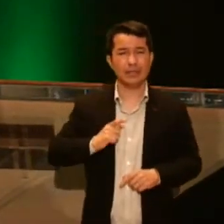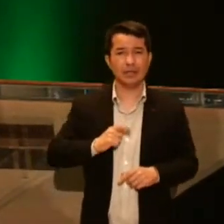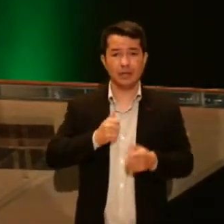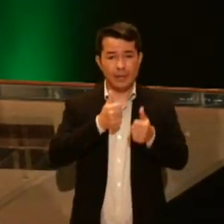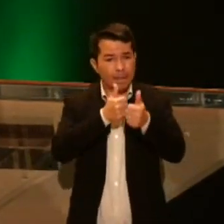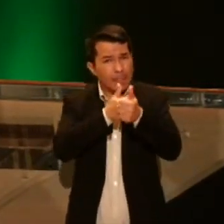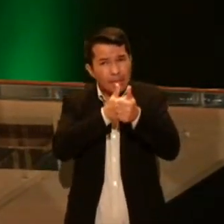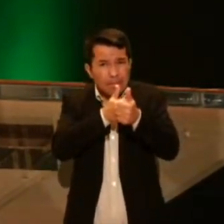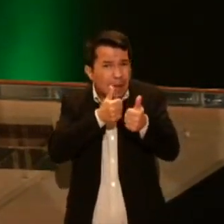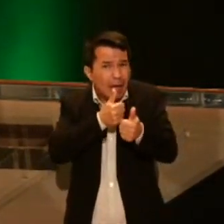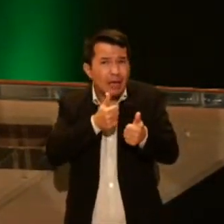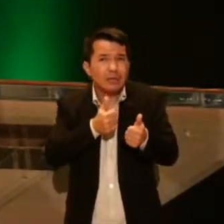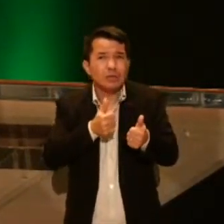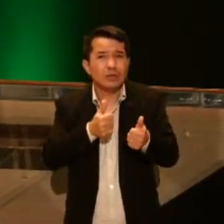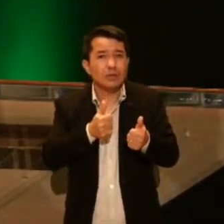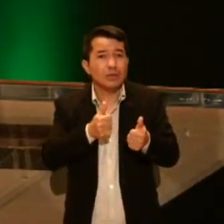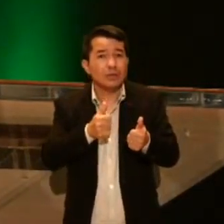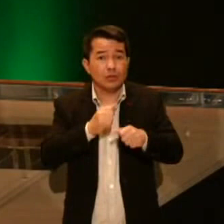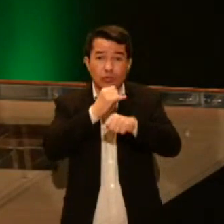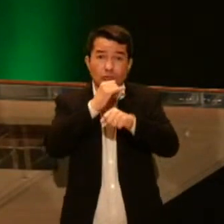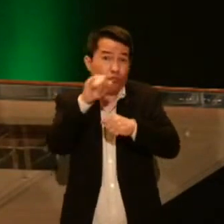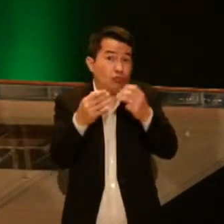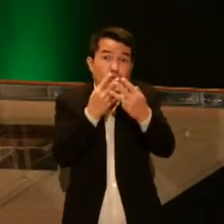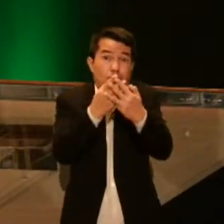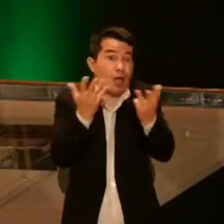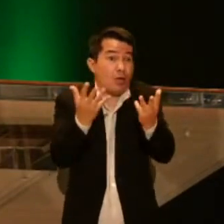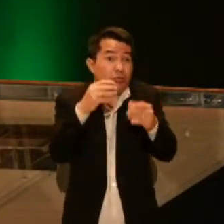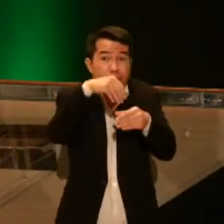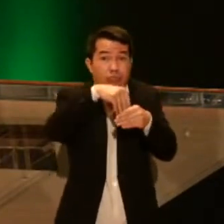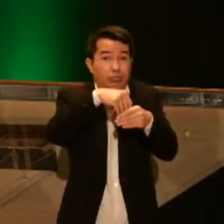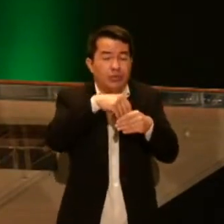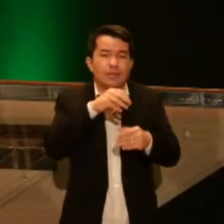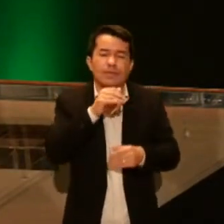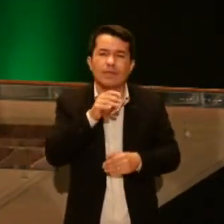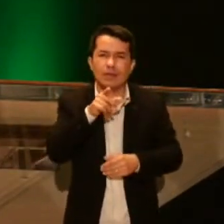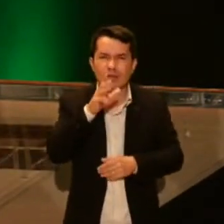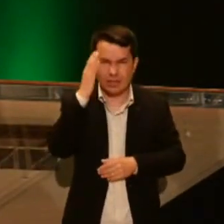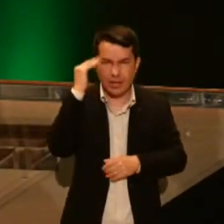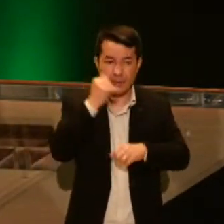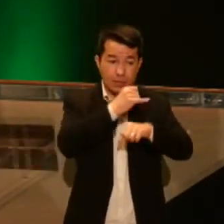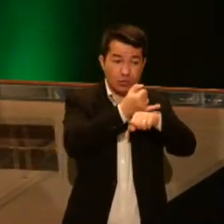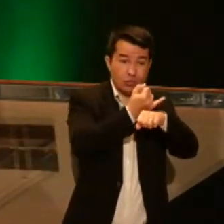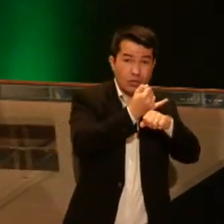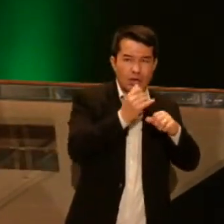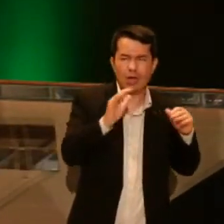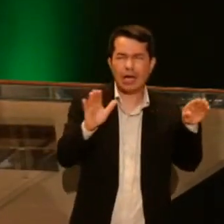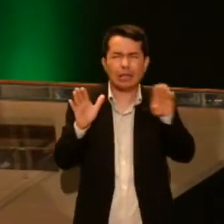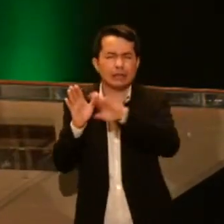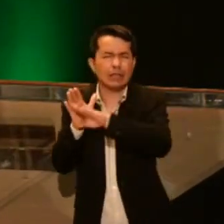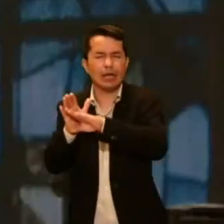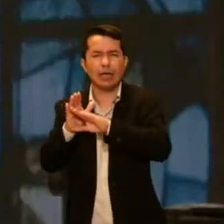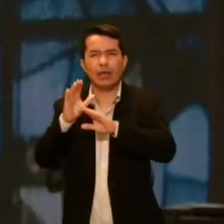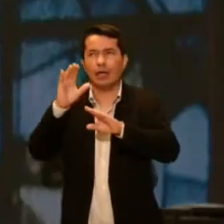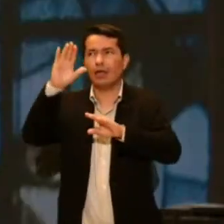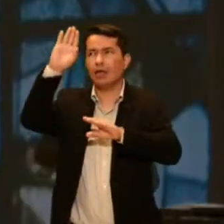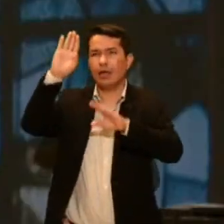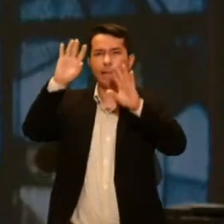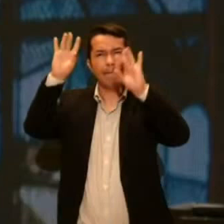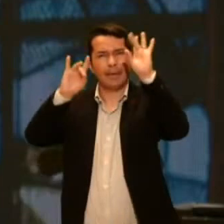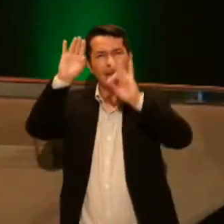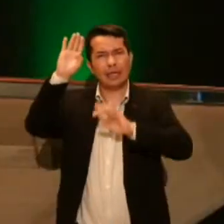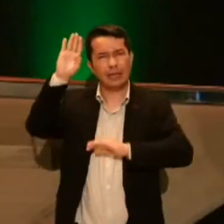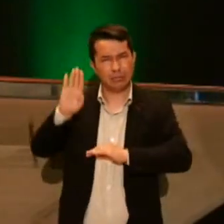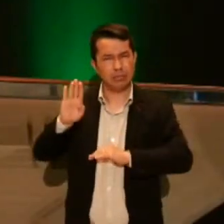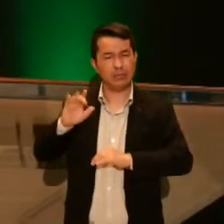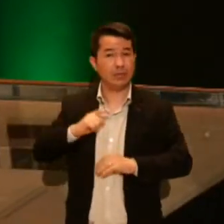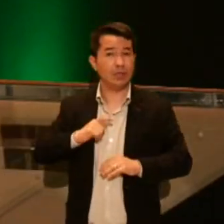perto fisicamente, porque de Jerusalém a Belém são 8 quilômetros. É como se a gente saísse daqui e fosse a um bairro